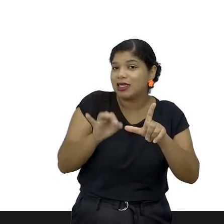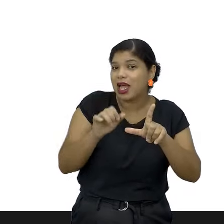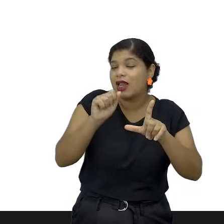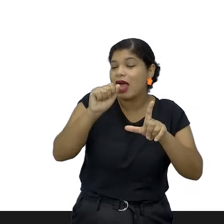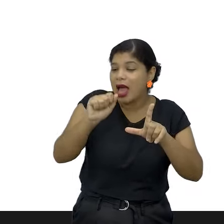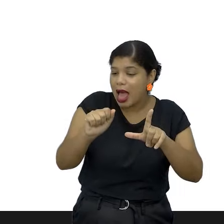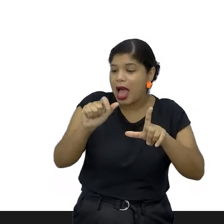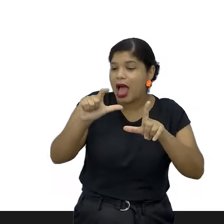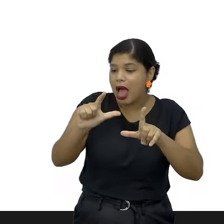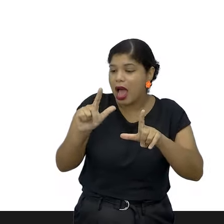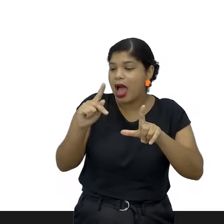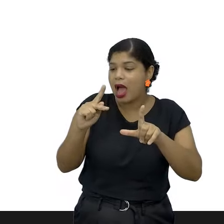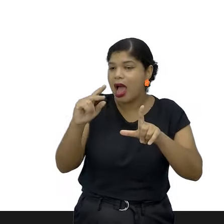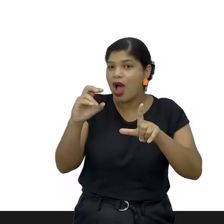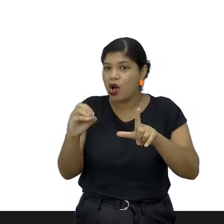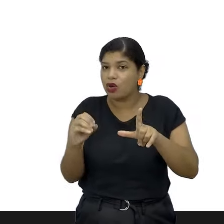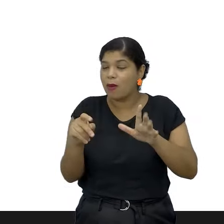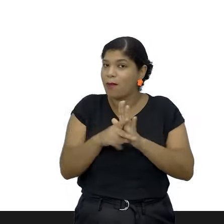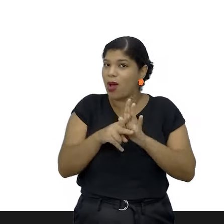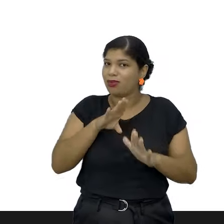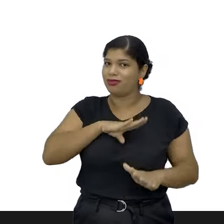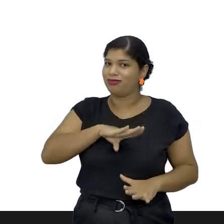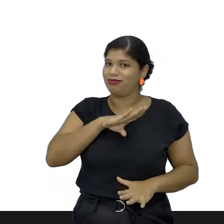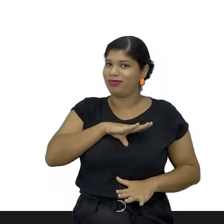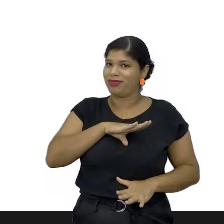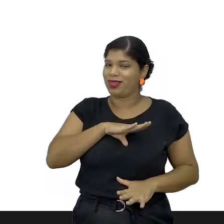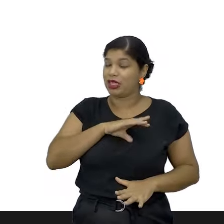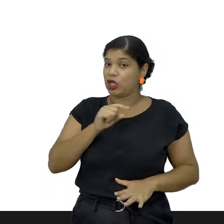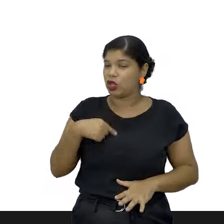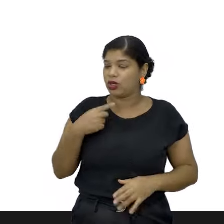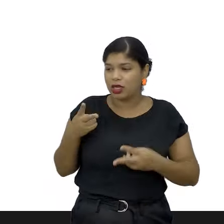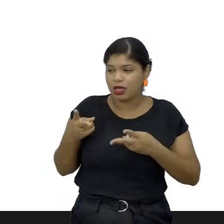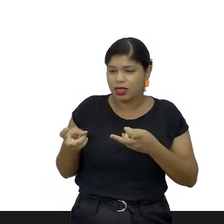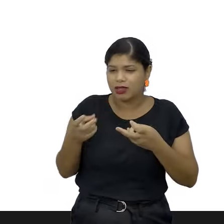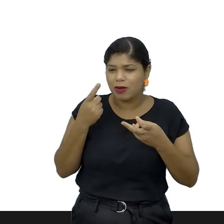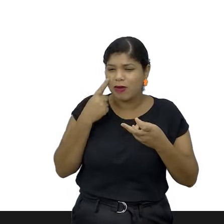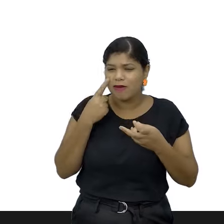inúmeros questionamentos possíveis a partir do que vocês observarem, né?